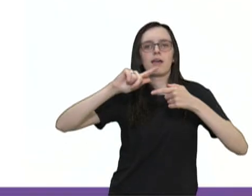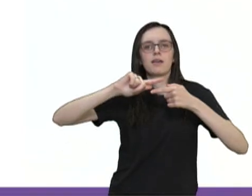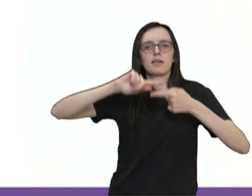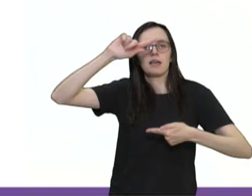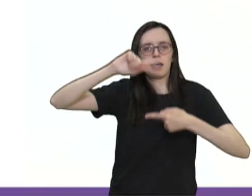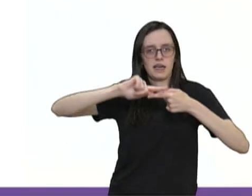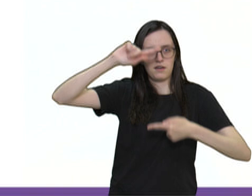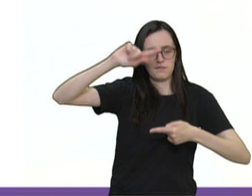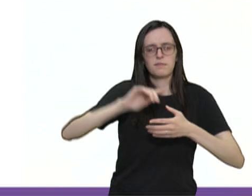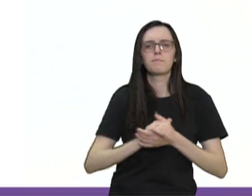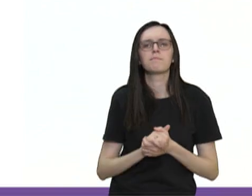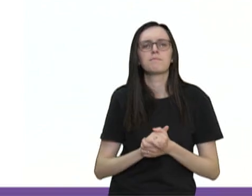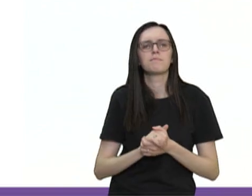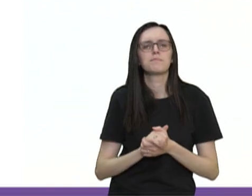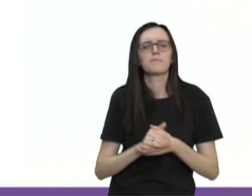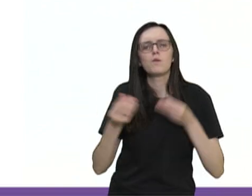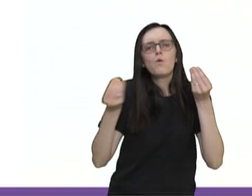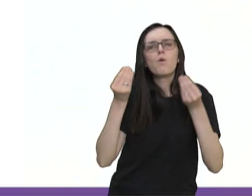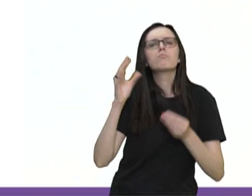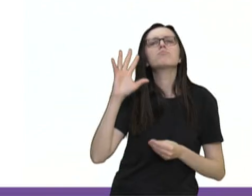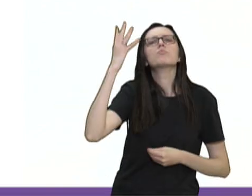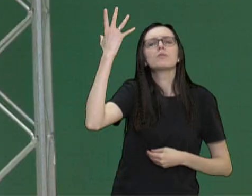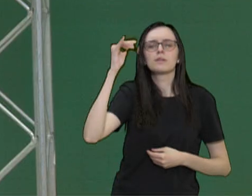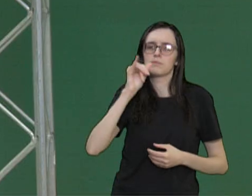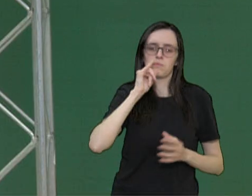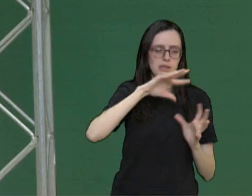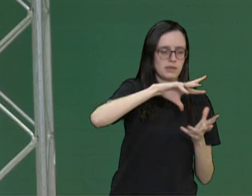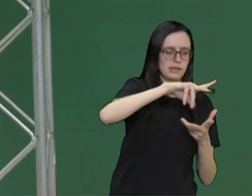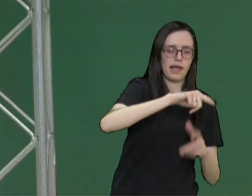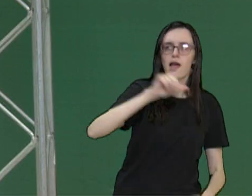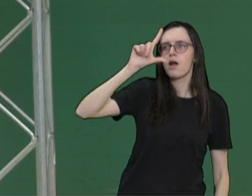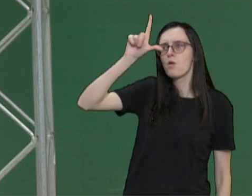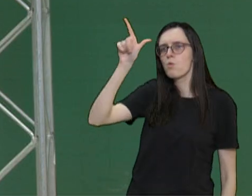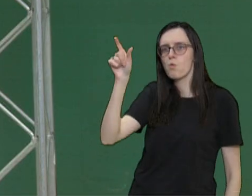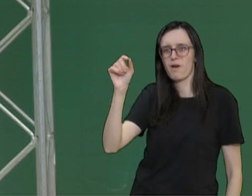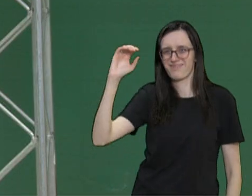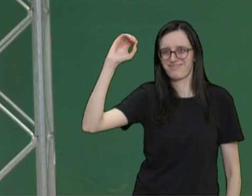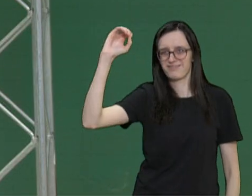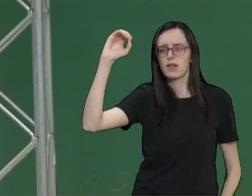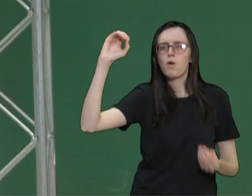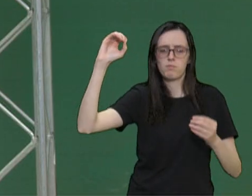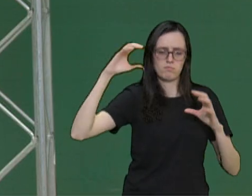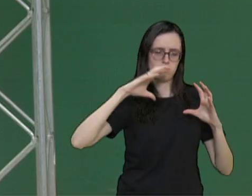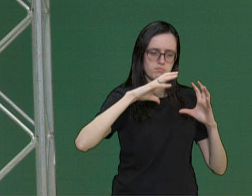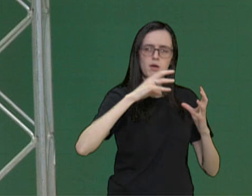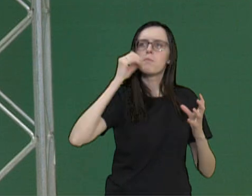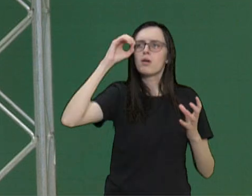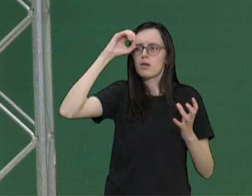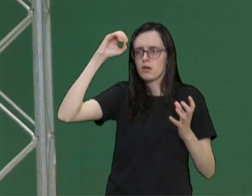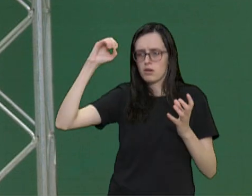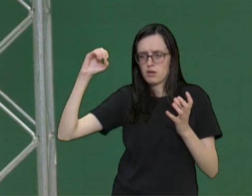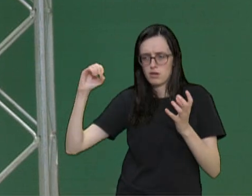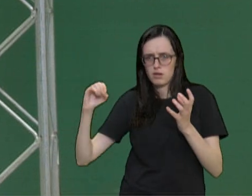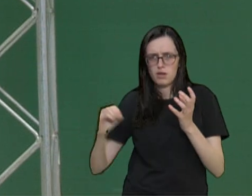Como será que ocorre a interação Terra-Lua? Por que a Lua fica presa ao redor da Terra?